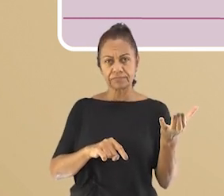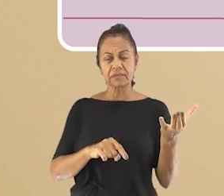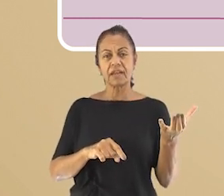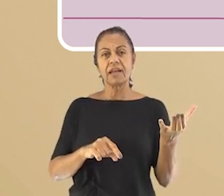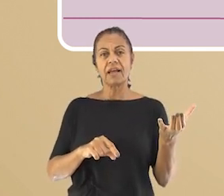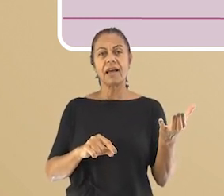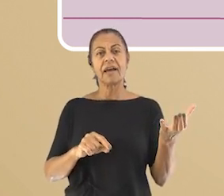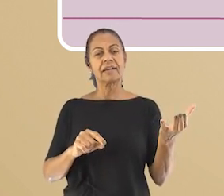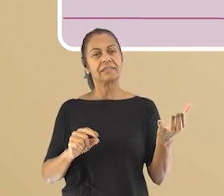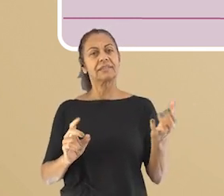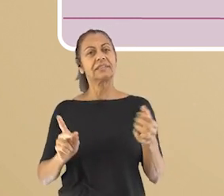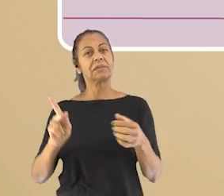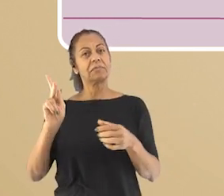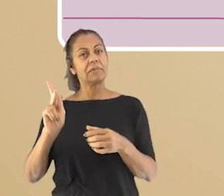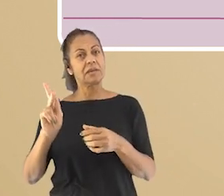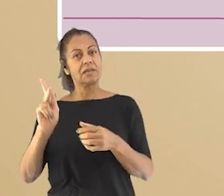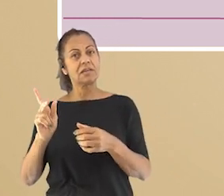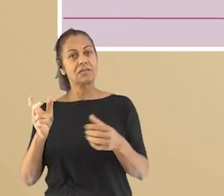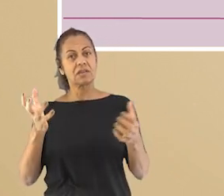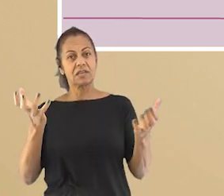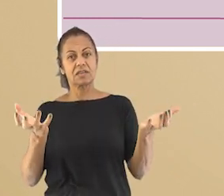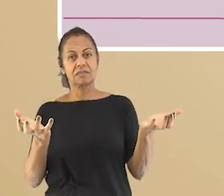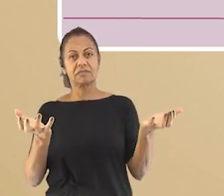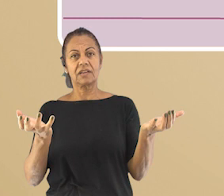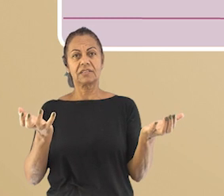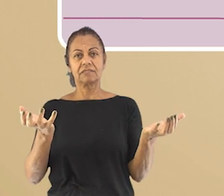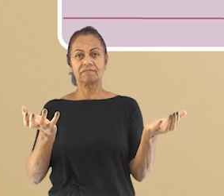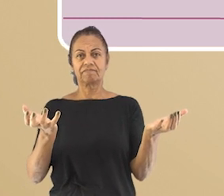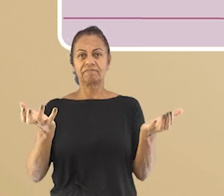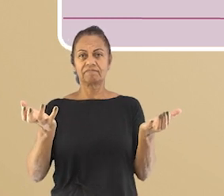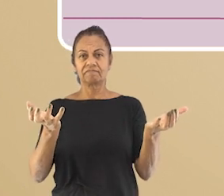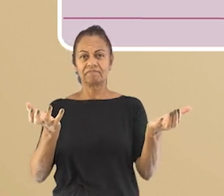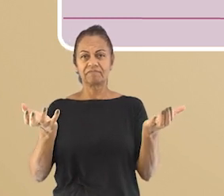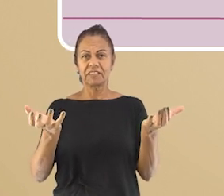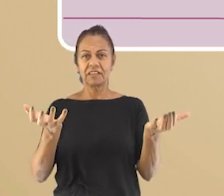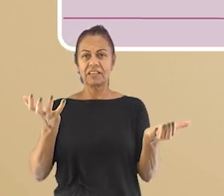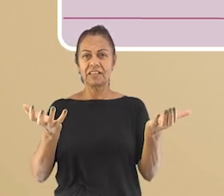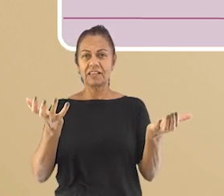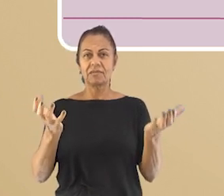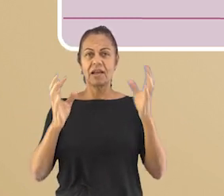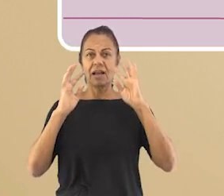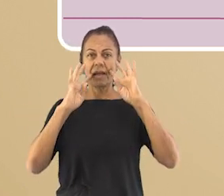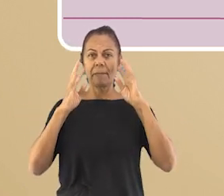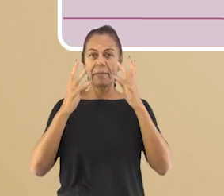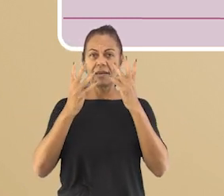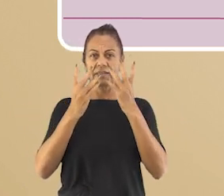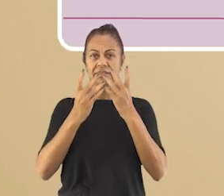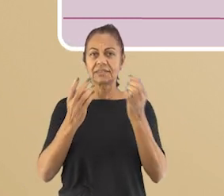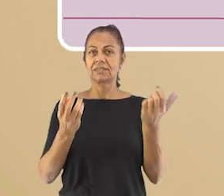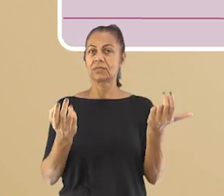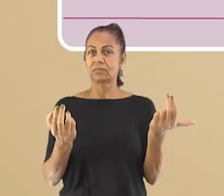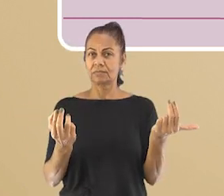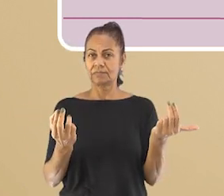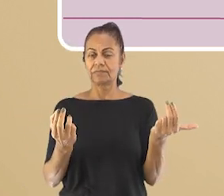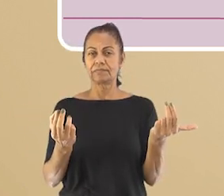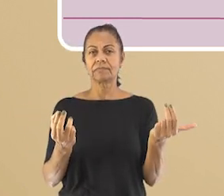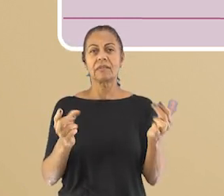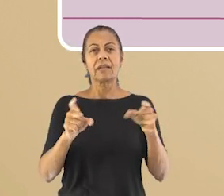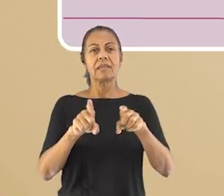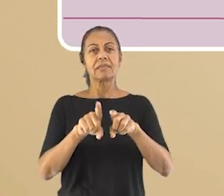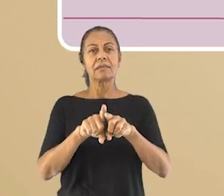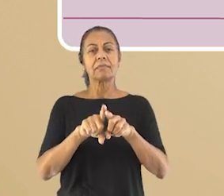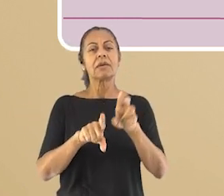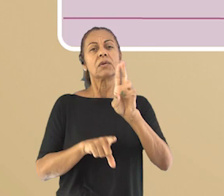possui. Quando colocamos produtos de um lado e pesos do outro, eles se equilibram. E